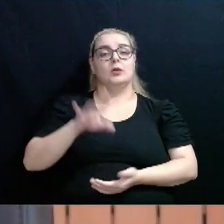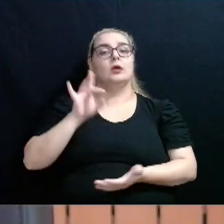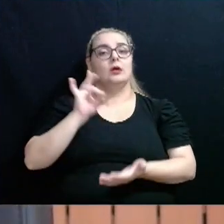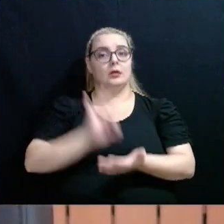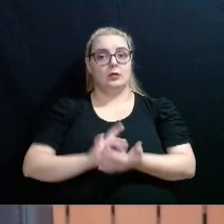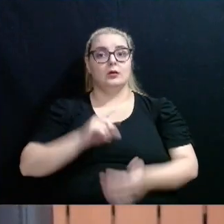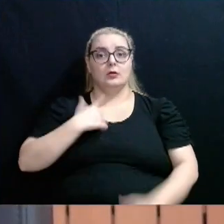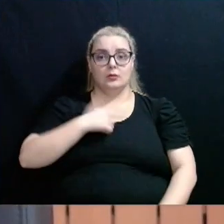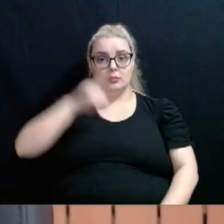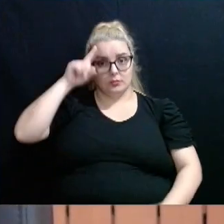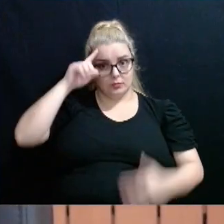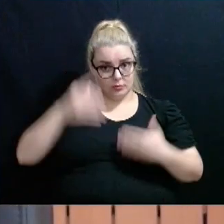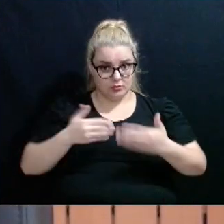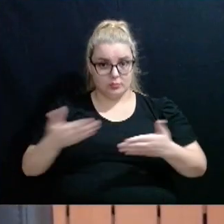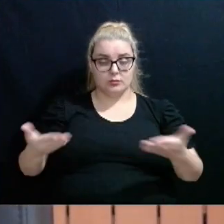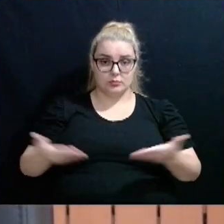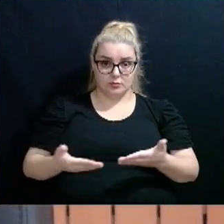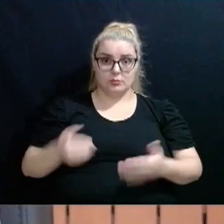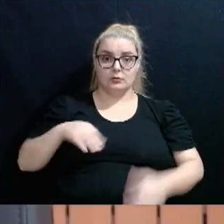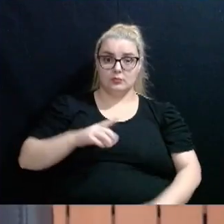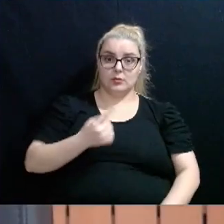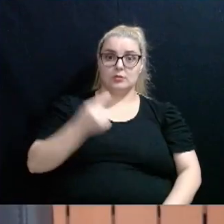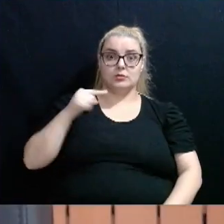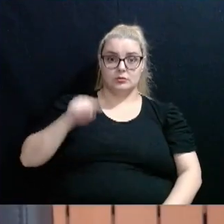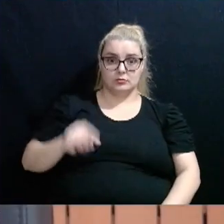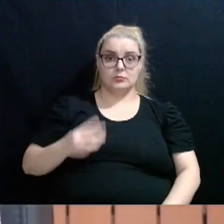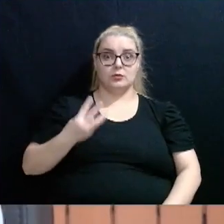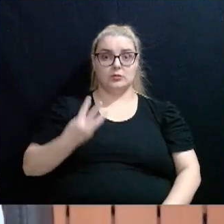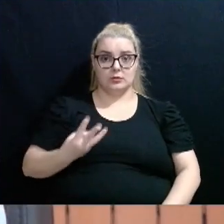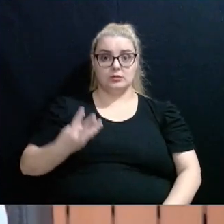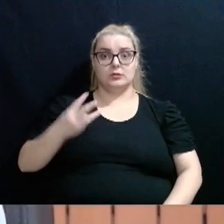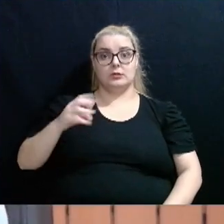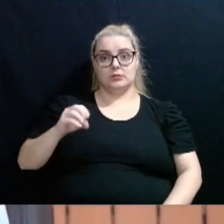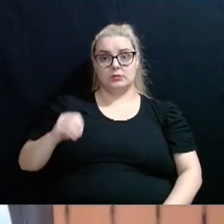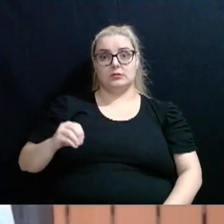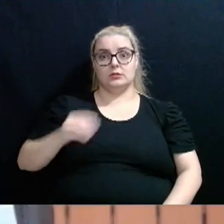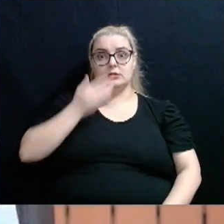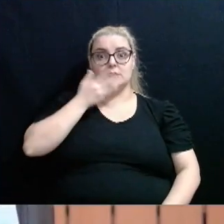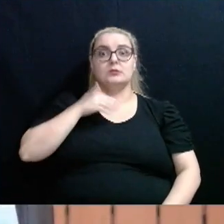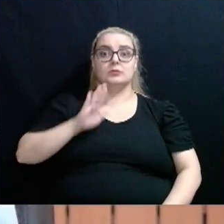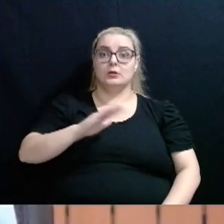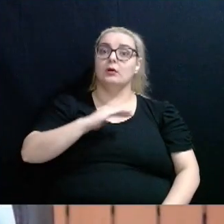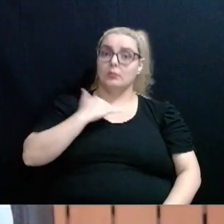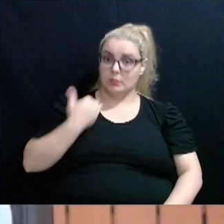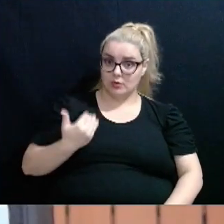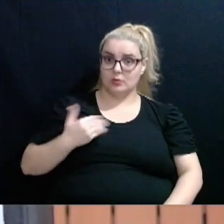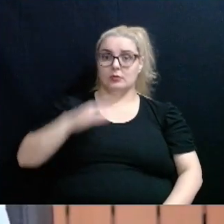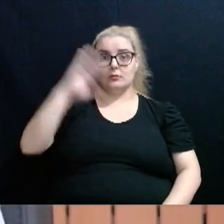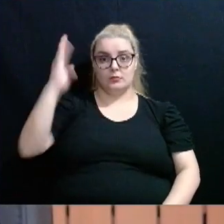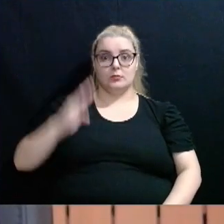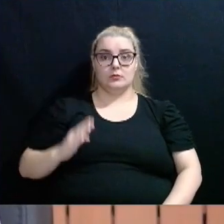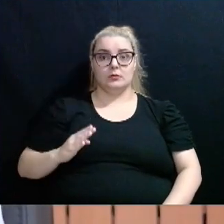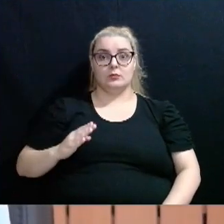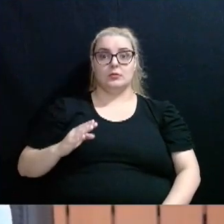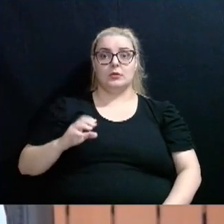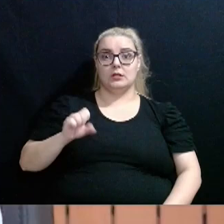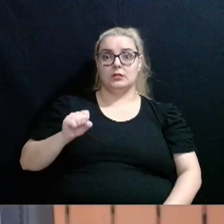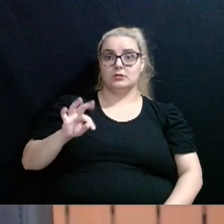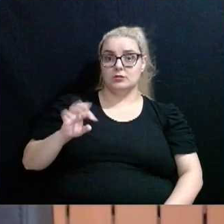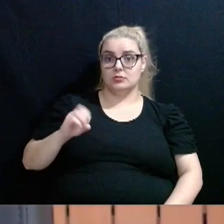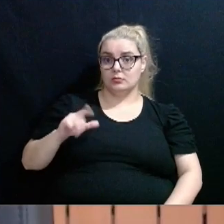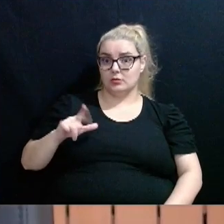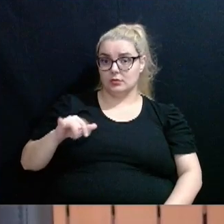atuais. Mais de 1.300 crianças já foram mortas no Brasil por meio da assistolia fetal. Um procedimento